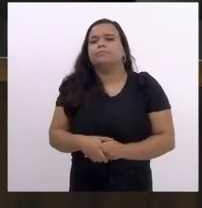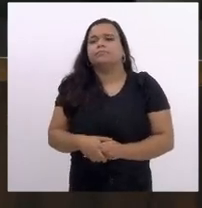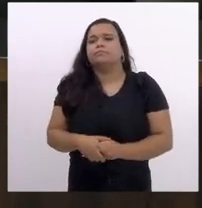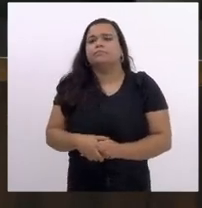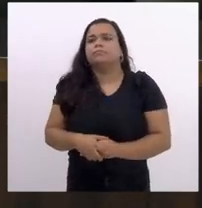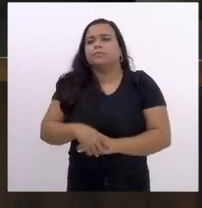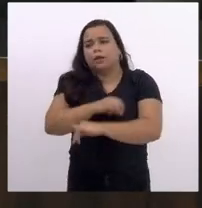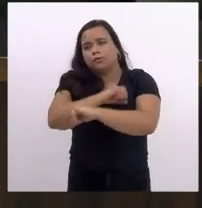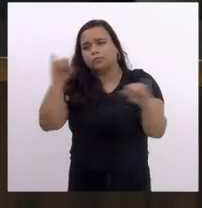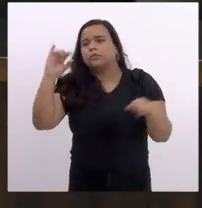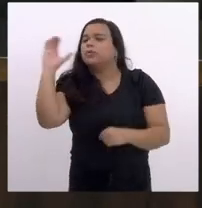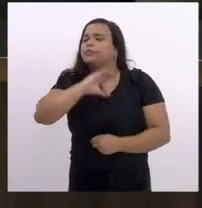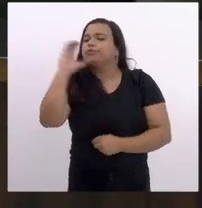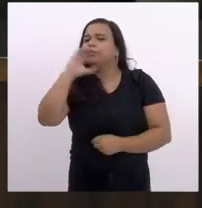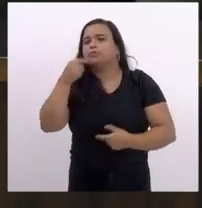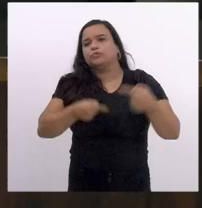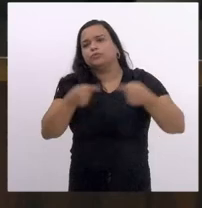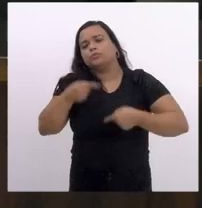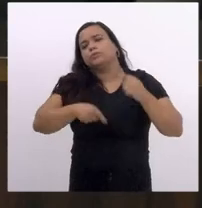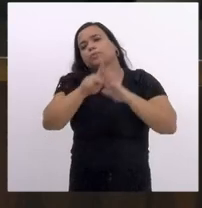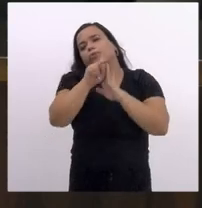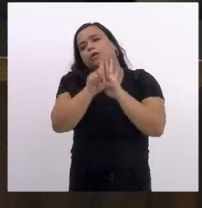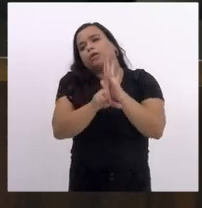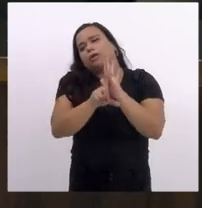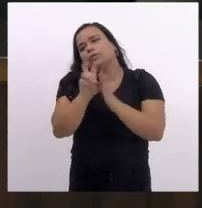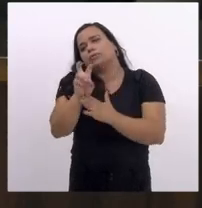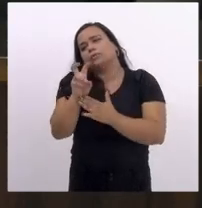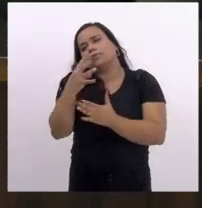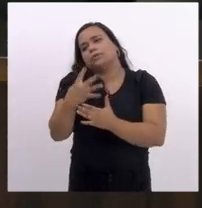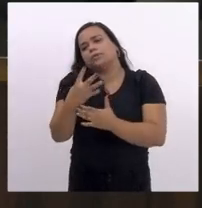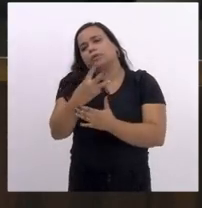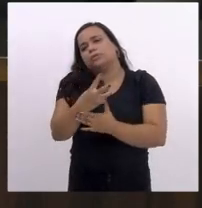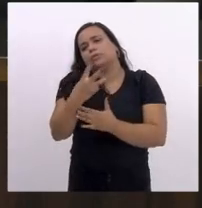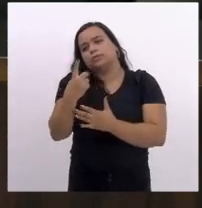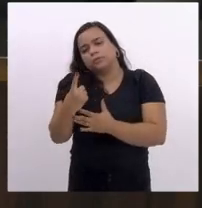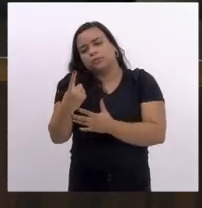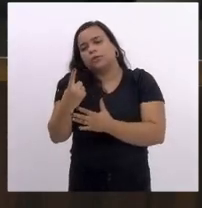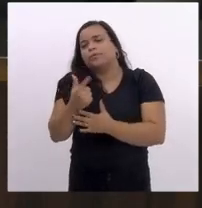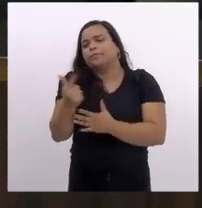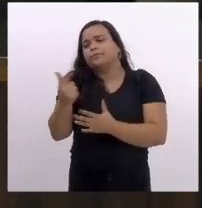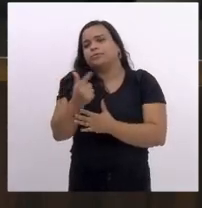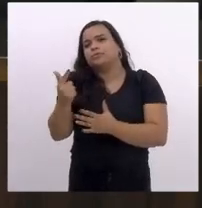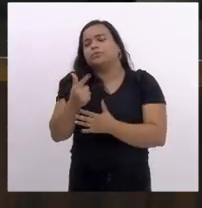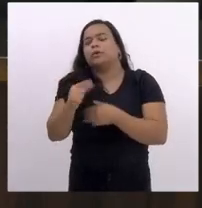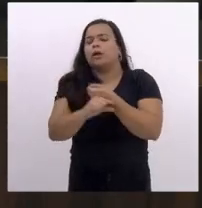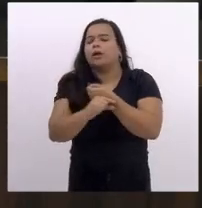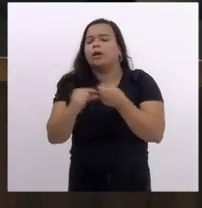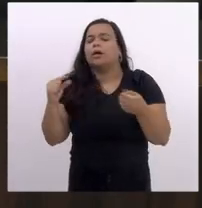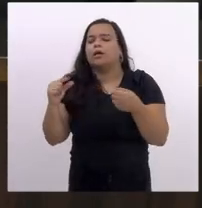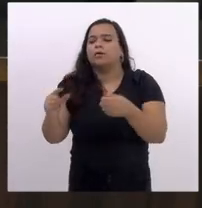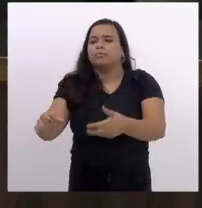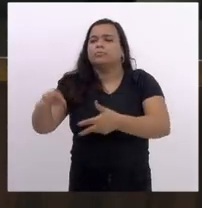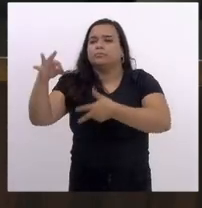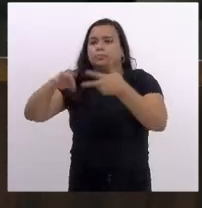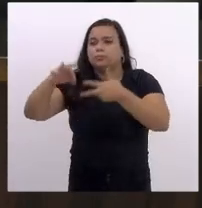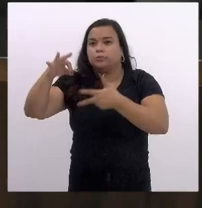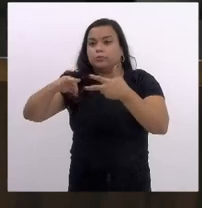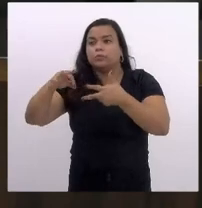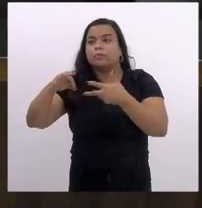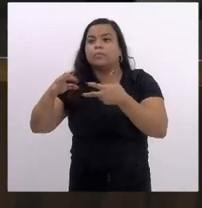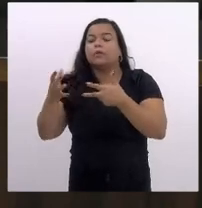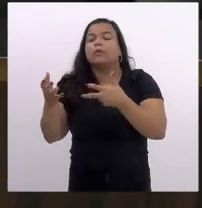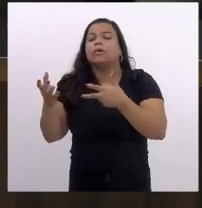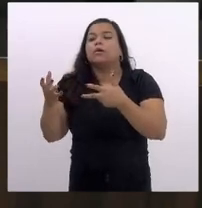Anuncio, em regime de urgência, em discussão única, projeto de lei 5431 de 22, de autoria do Poder Executivo, mensagem 4